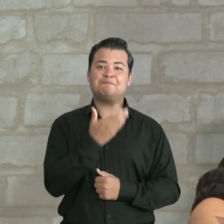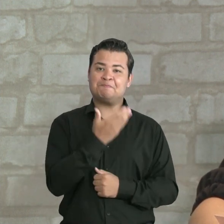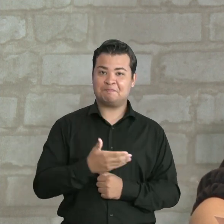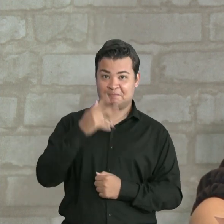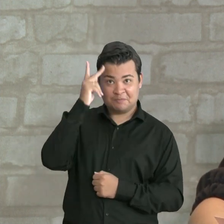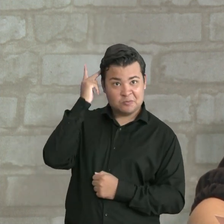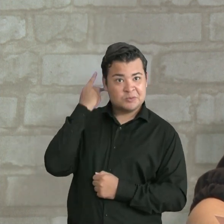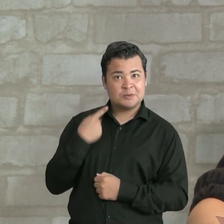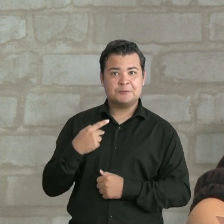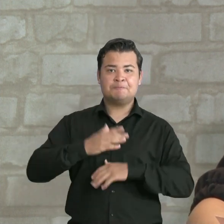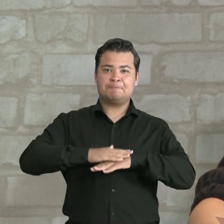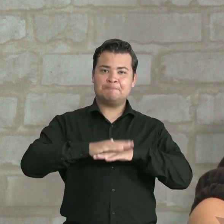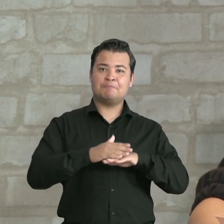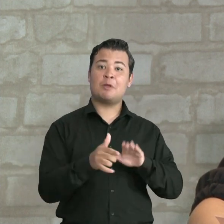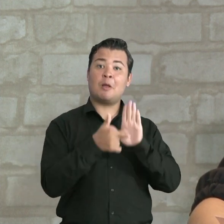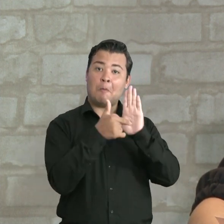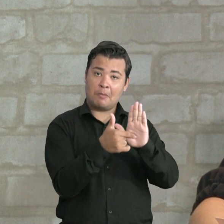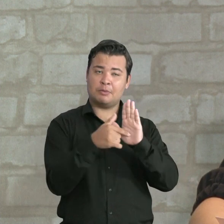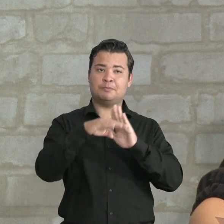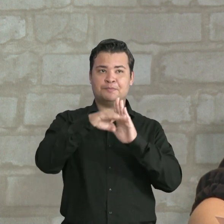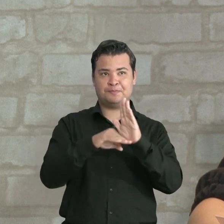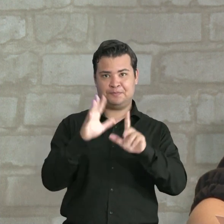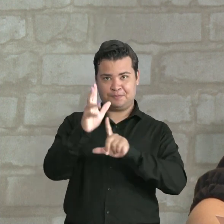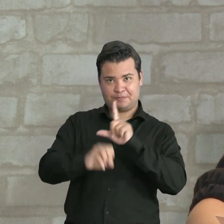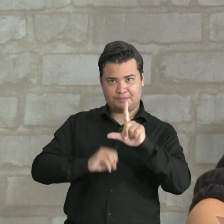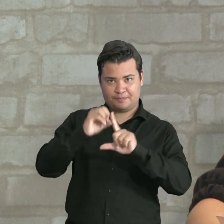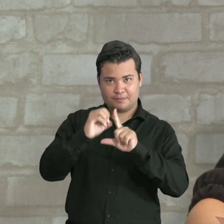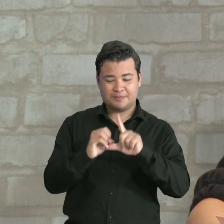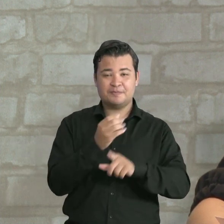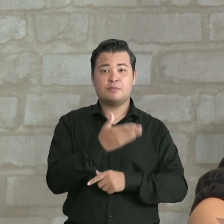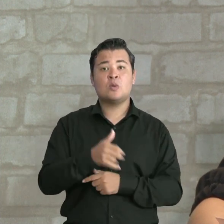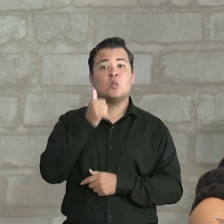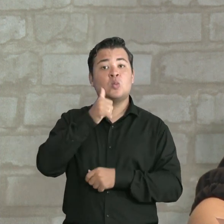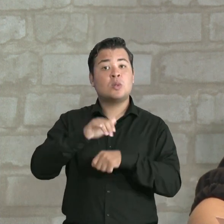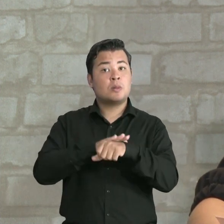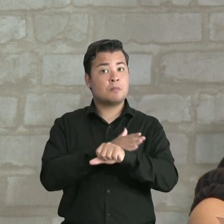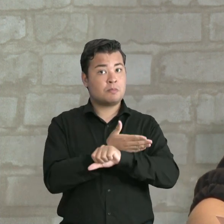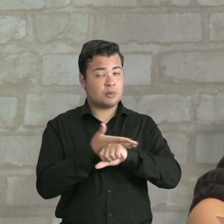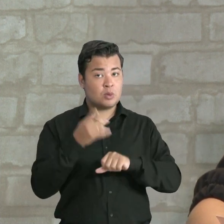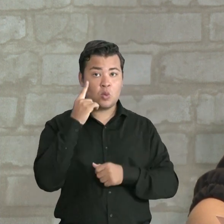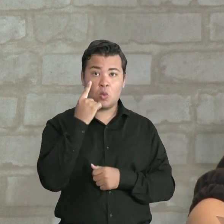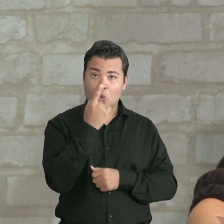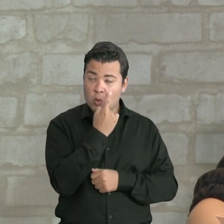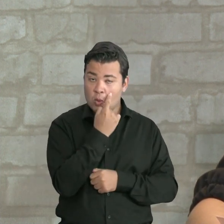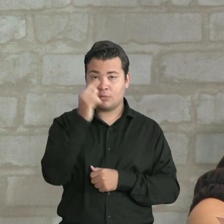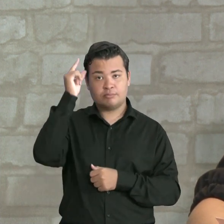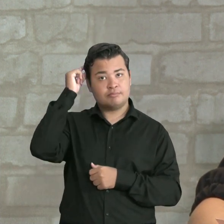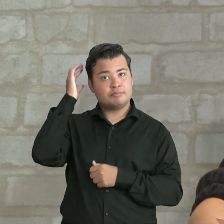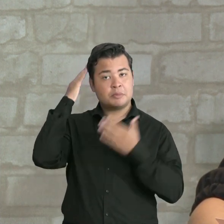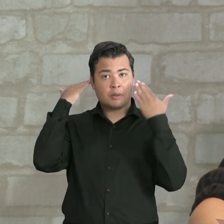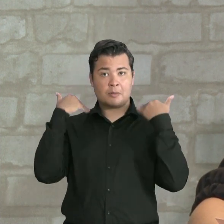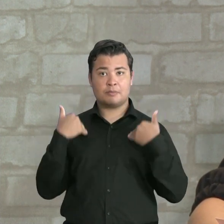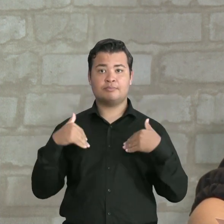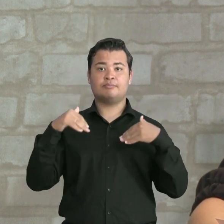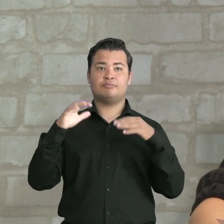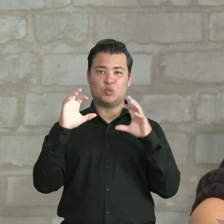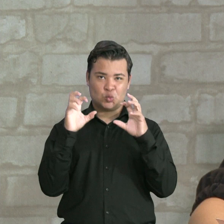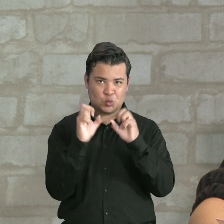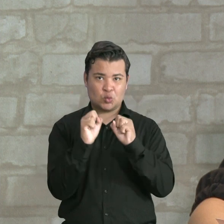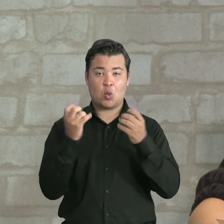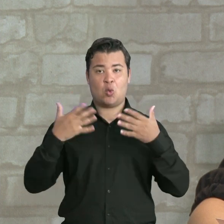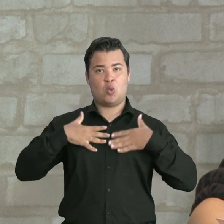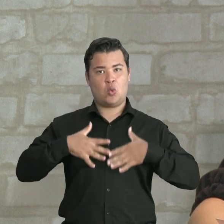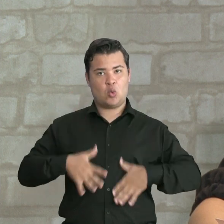Maia, apresentadora do Mundo UFG, sou uma mulher branca, tenho olhos e cabelos escuros, hoje visto uma